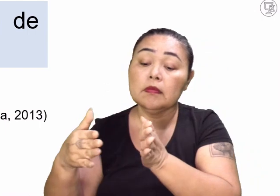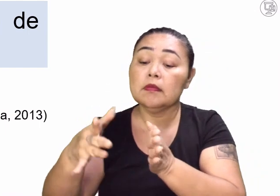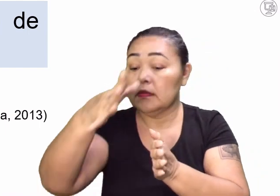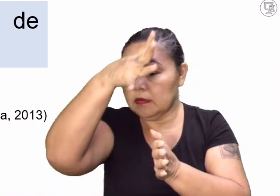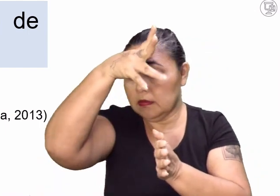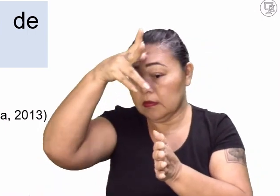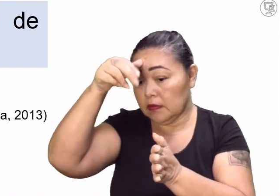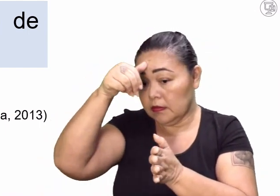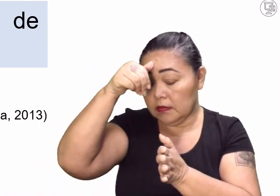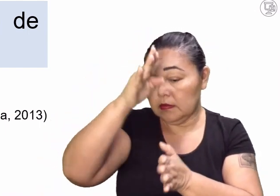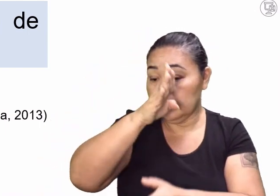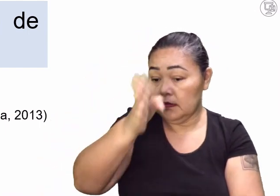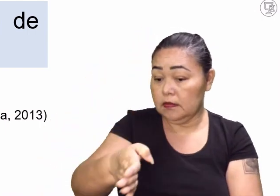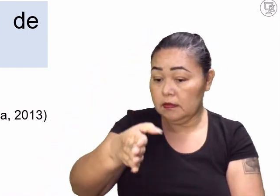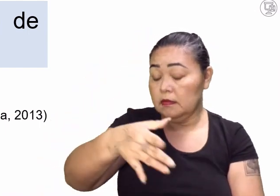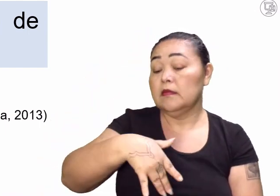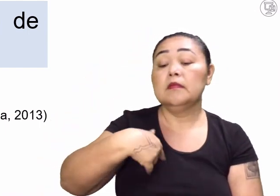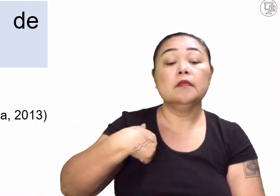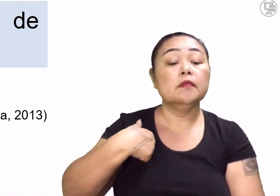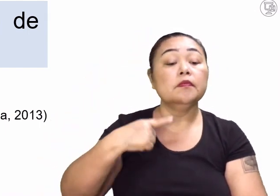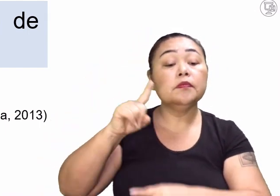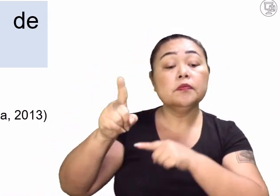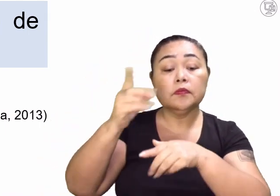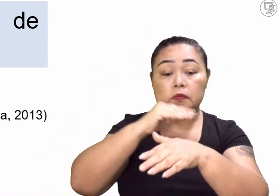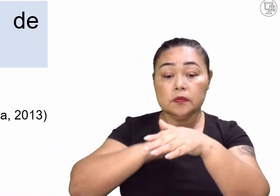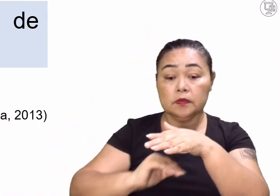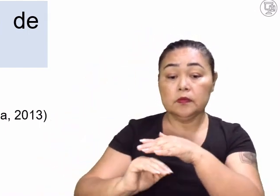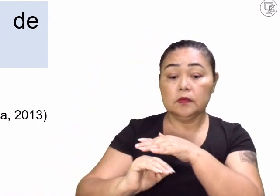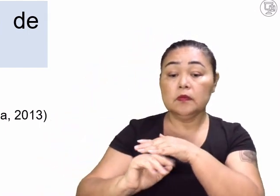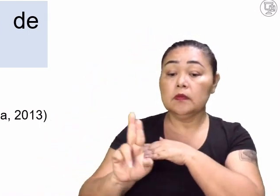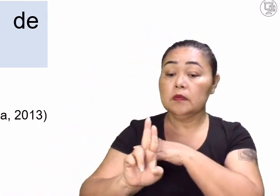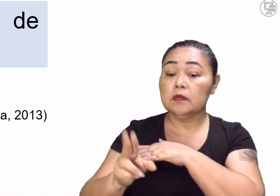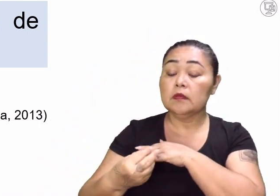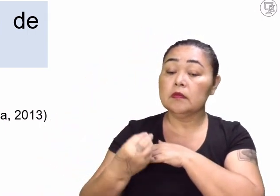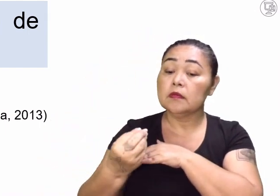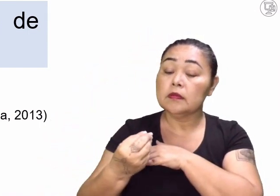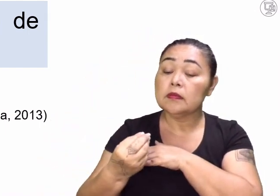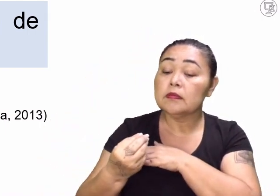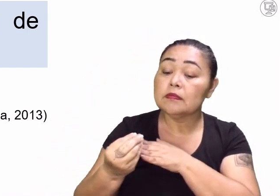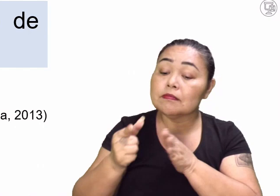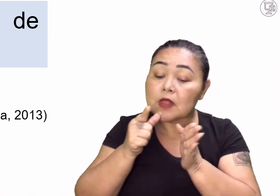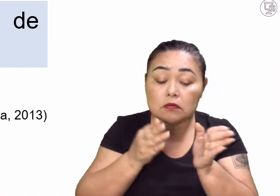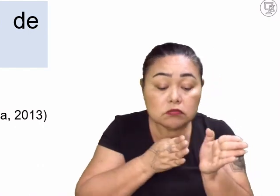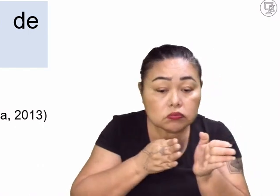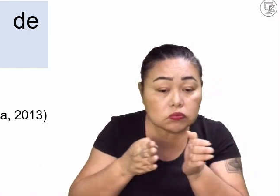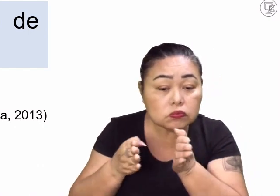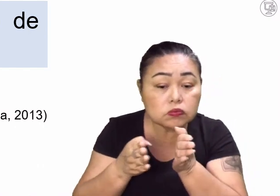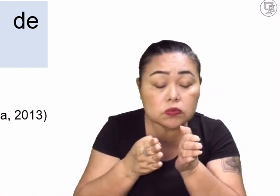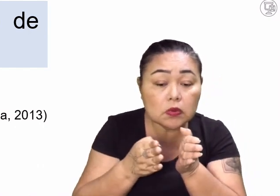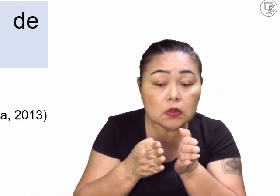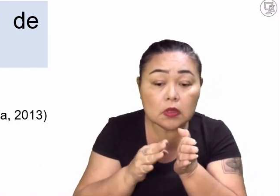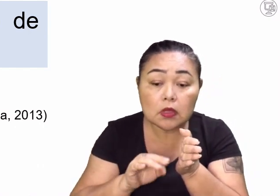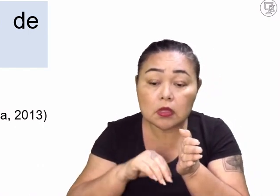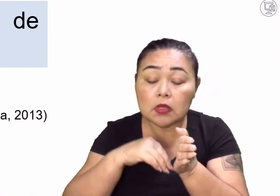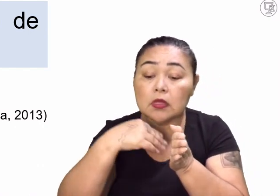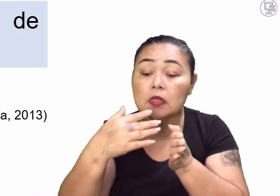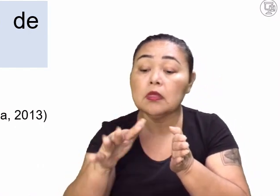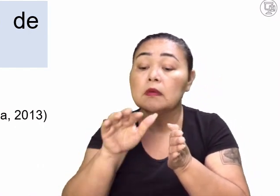rio principal é o Amazonas. Já o subafluente, também para pequenos rios que